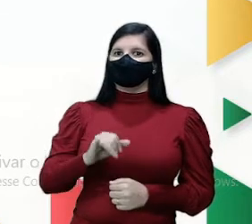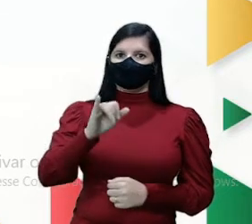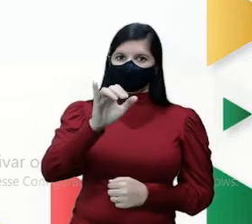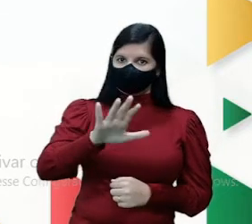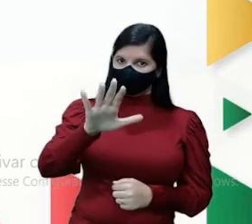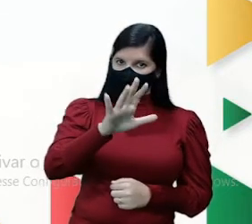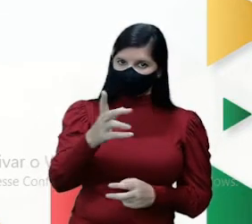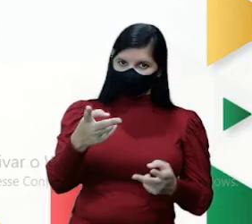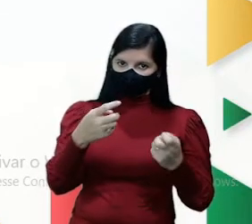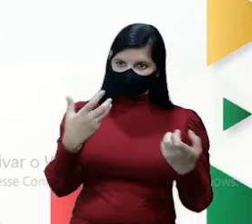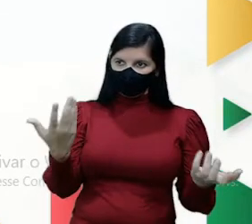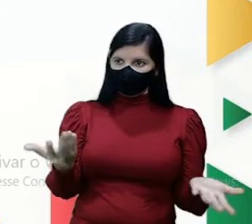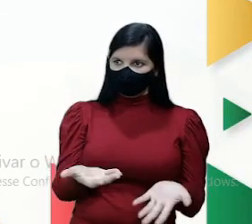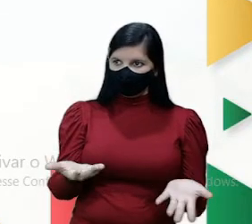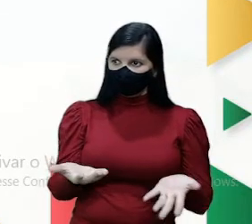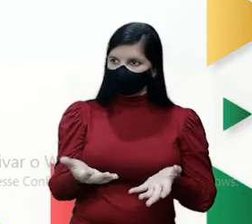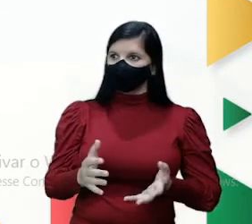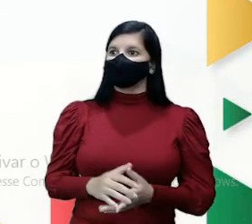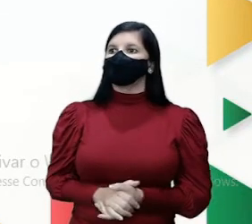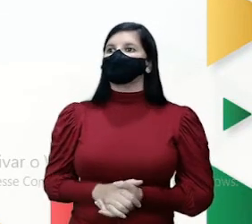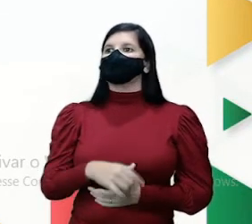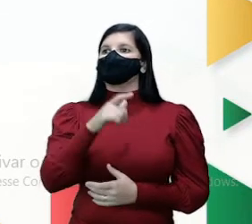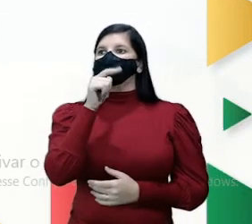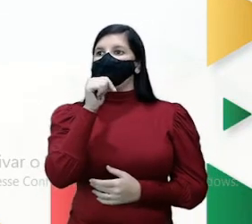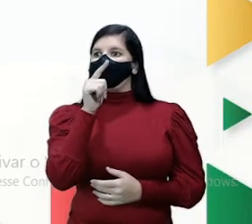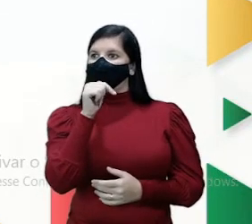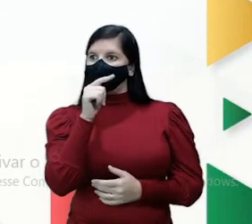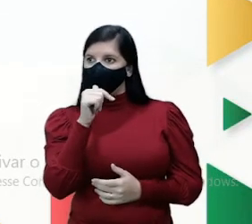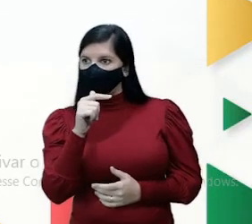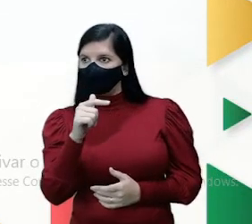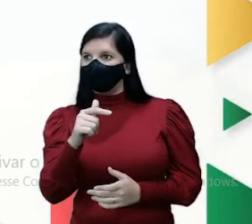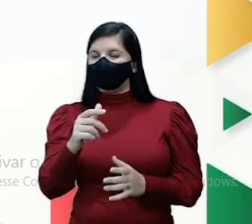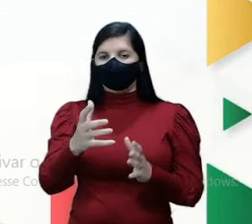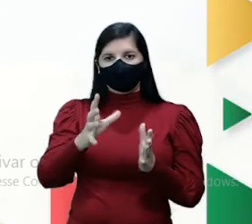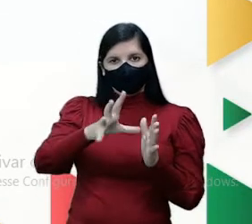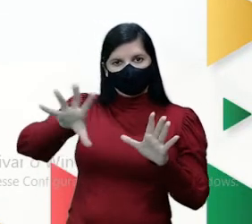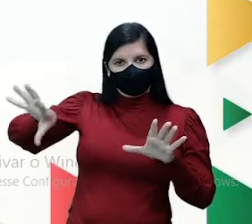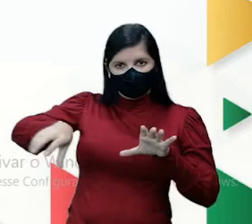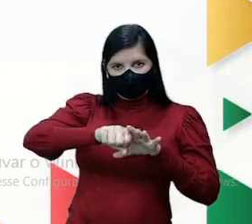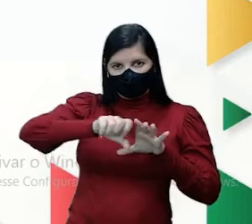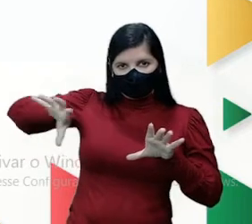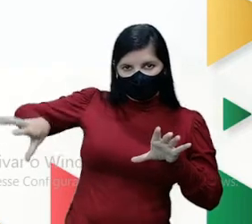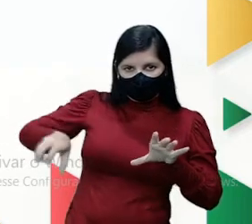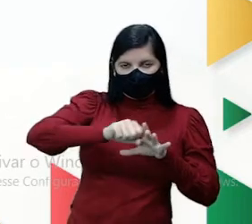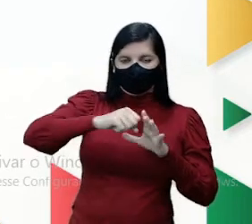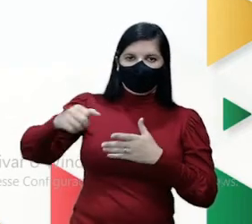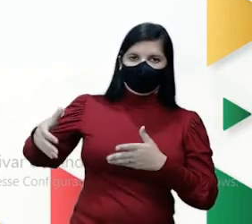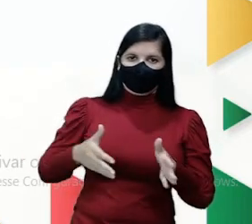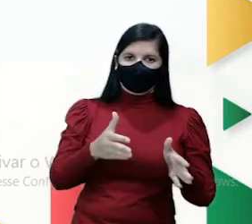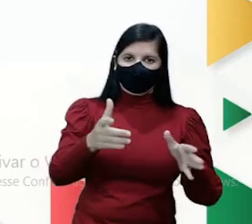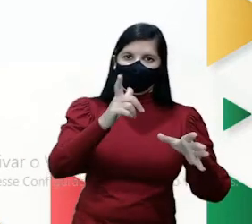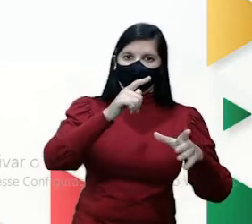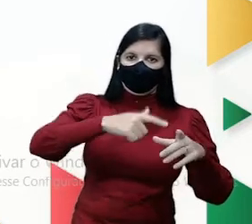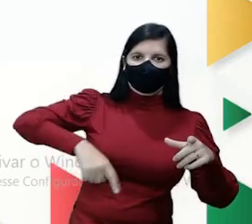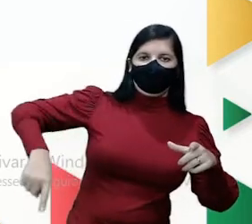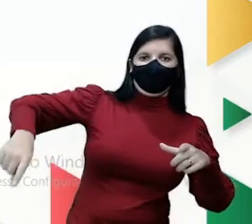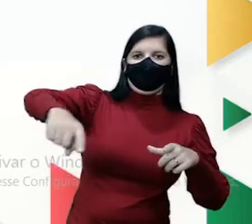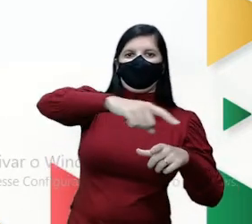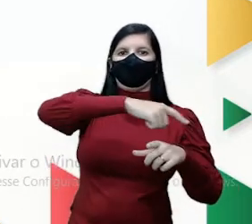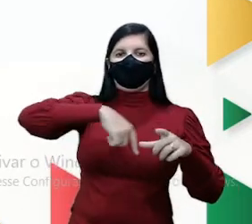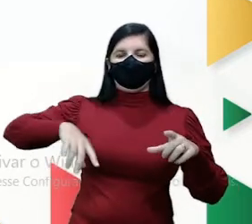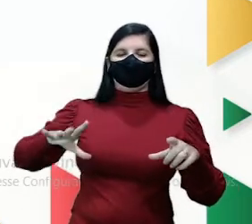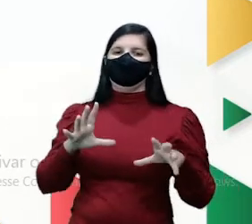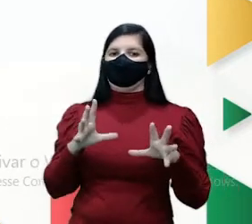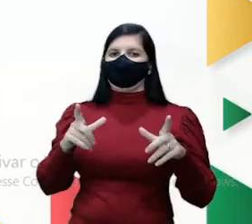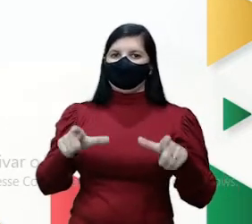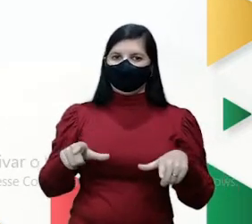vocês estão observando é justamente a água sendo captada nos rios, nos lagos, nos